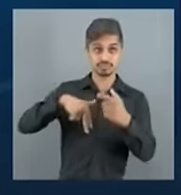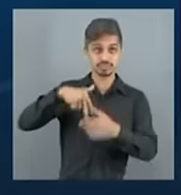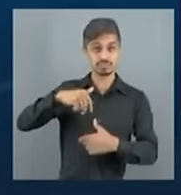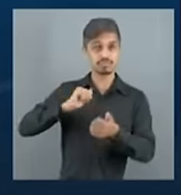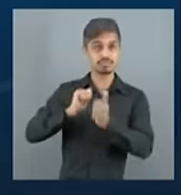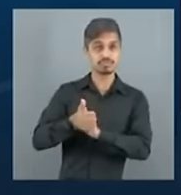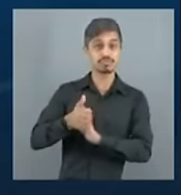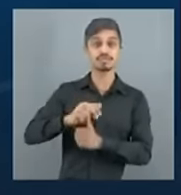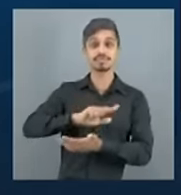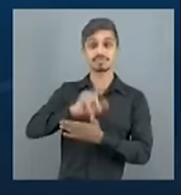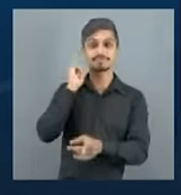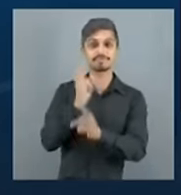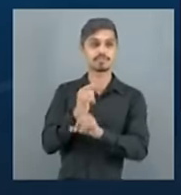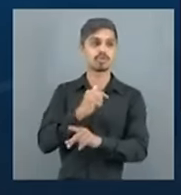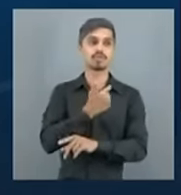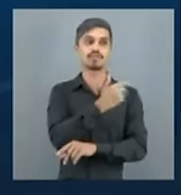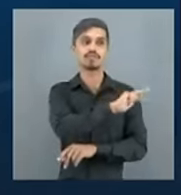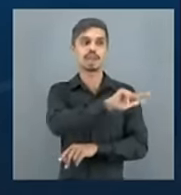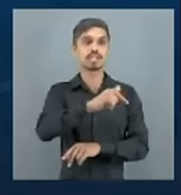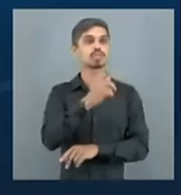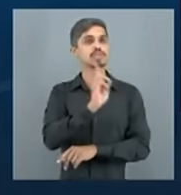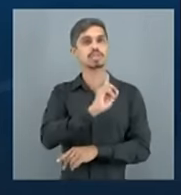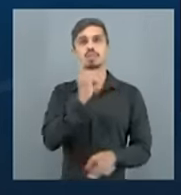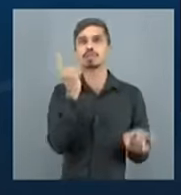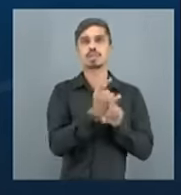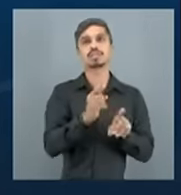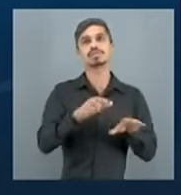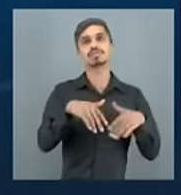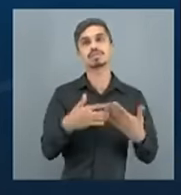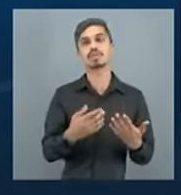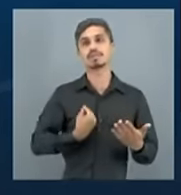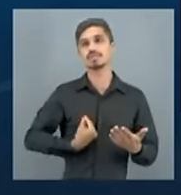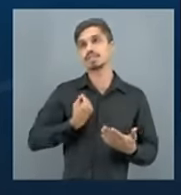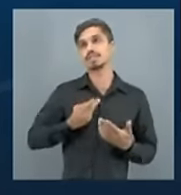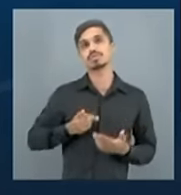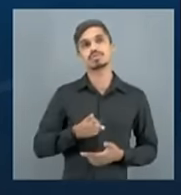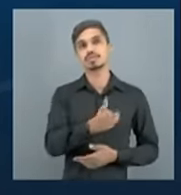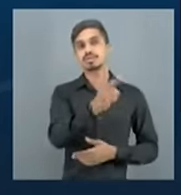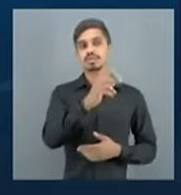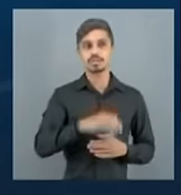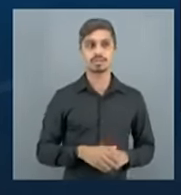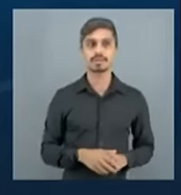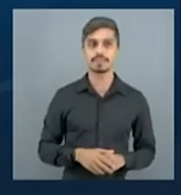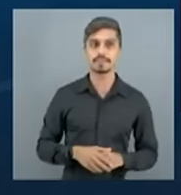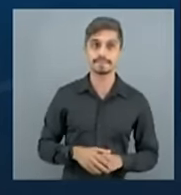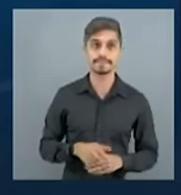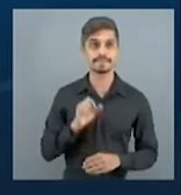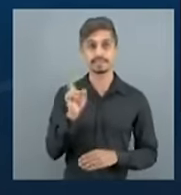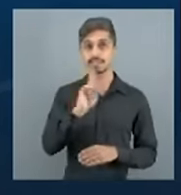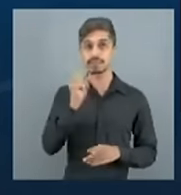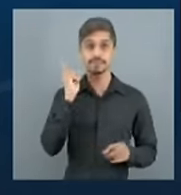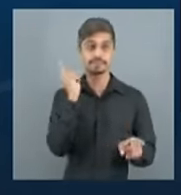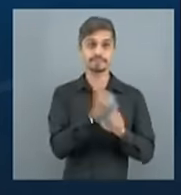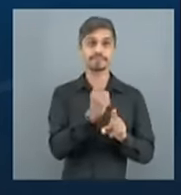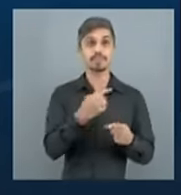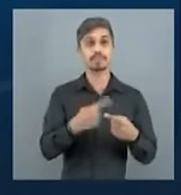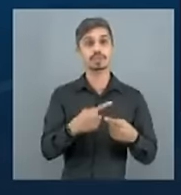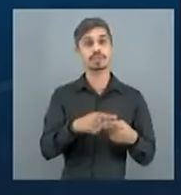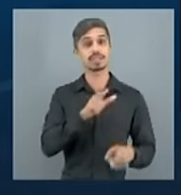descobertos, muitos não. E a vida continua, entende? Eu acho que se não foram descobertos é porque existiu